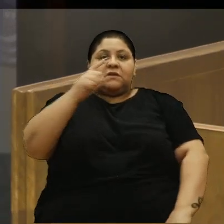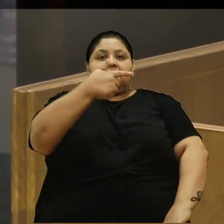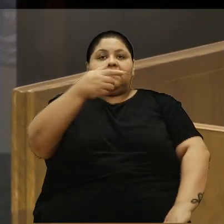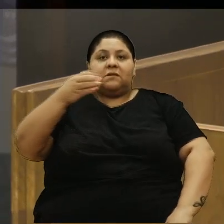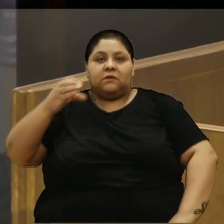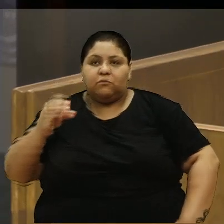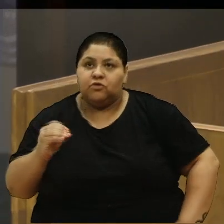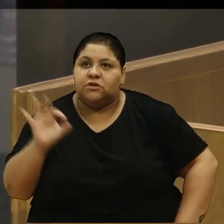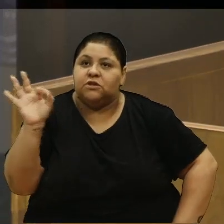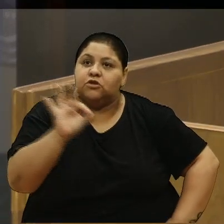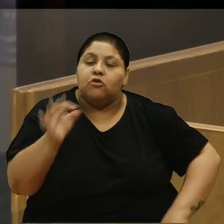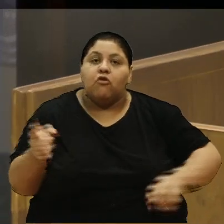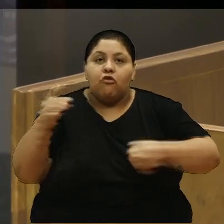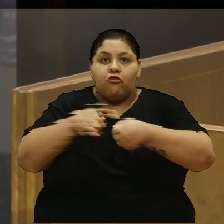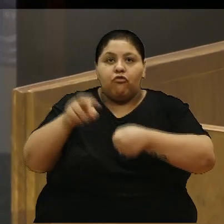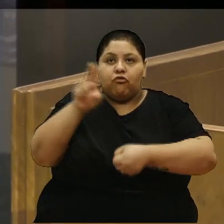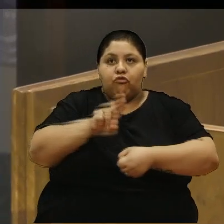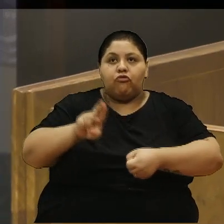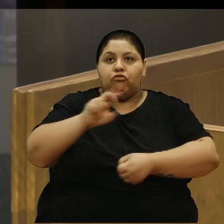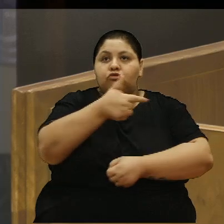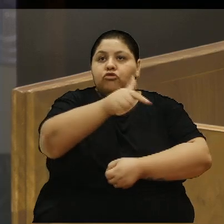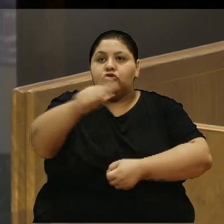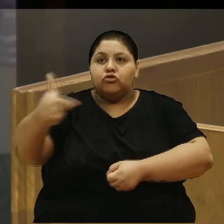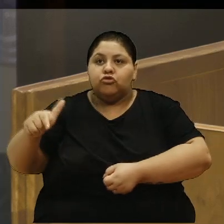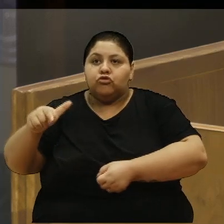E o restante acaba indo lá para o aterro sanitário.